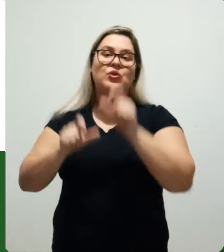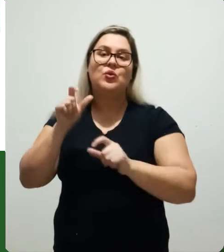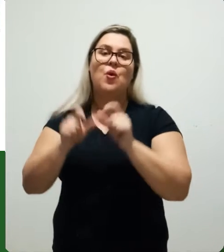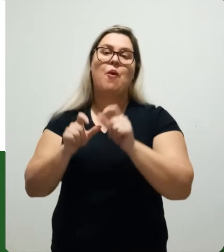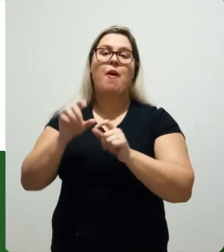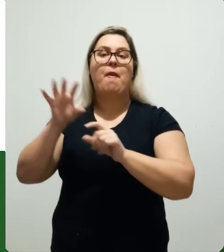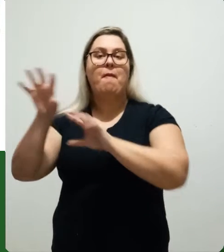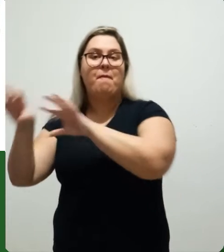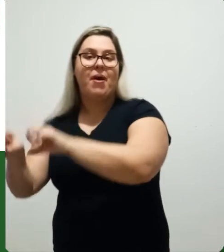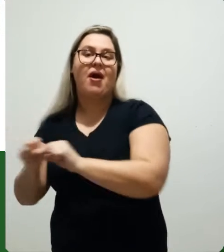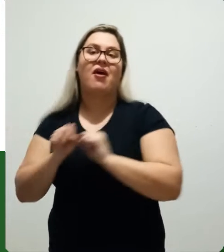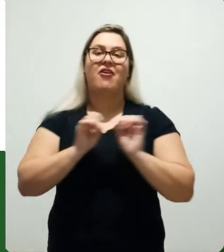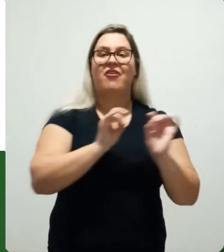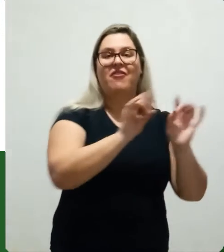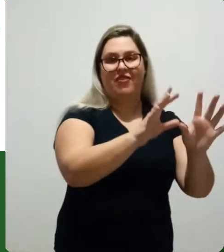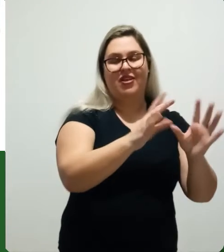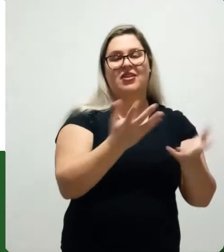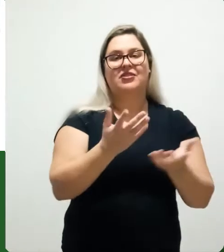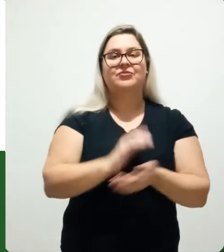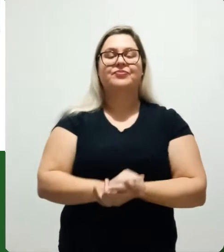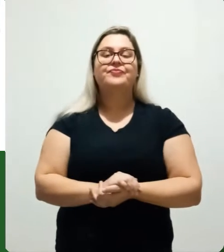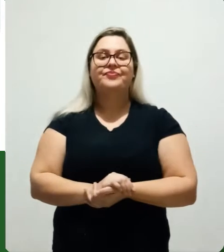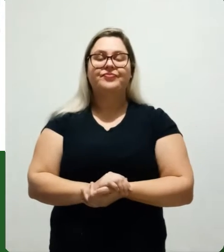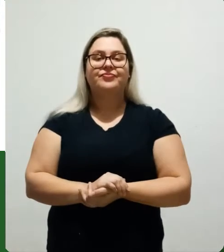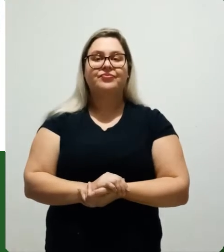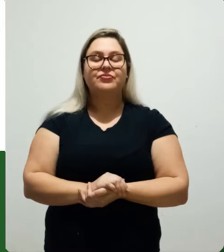ser caçadas para se tornar escravos.